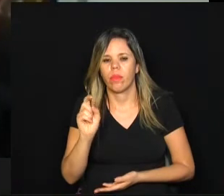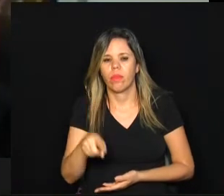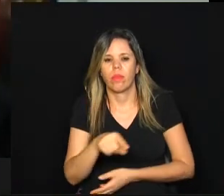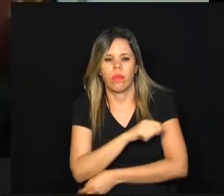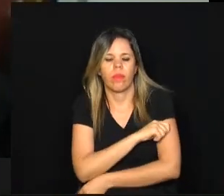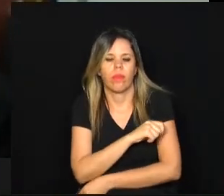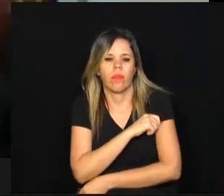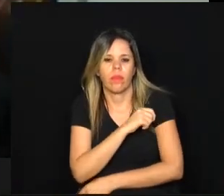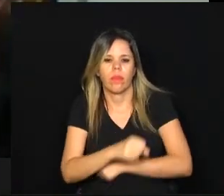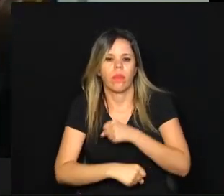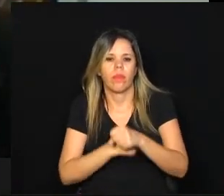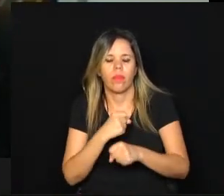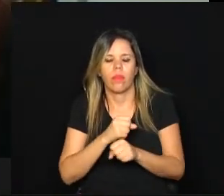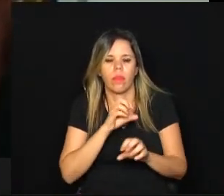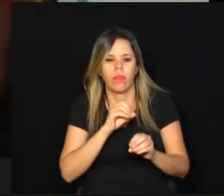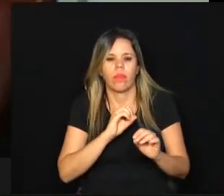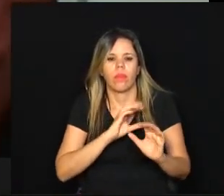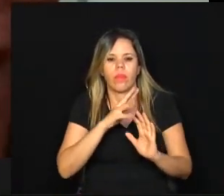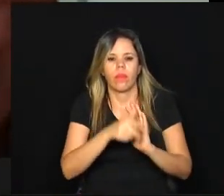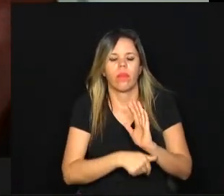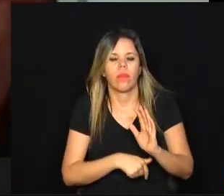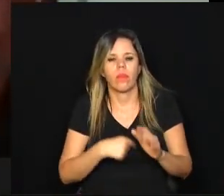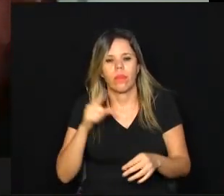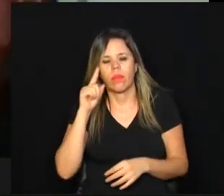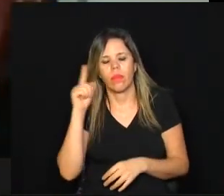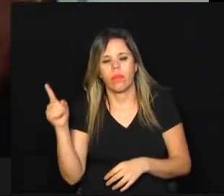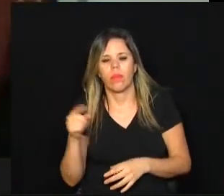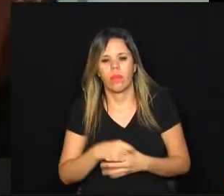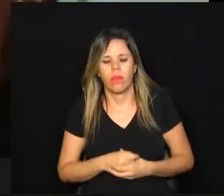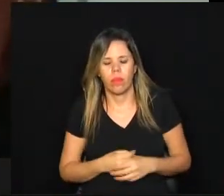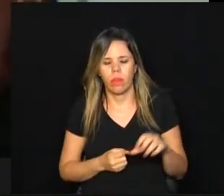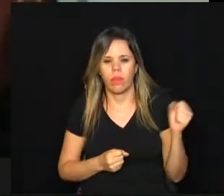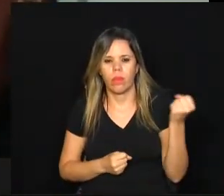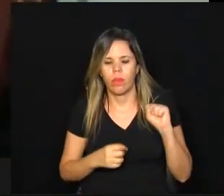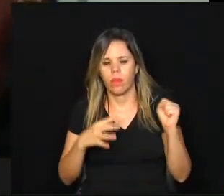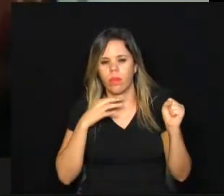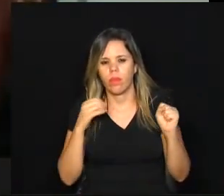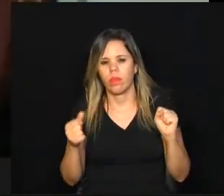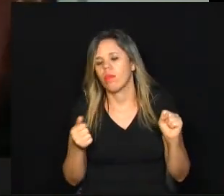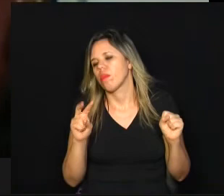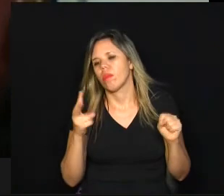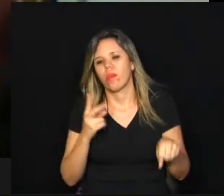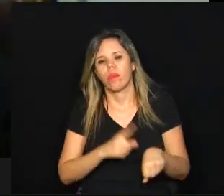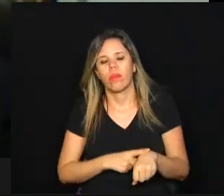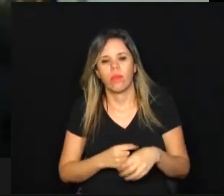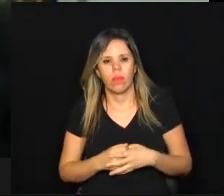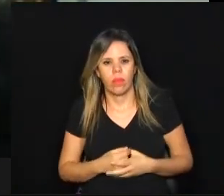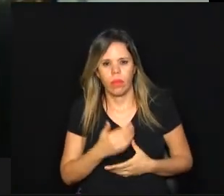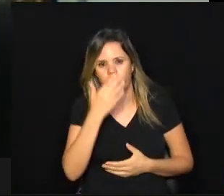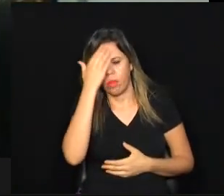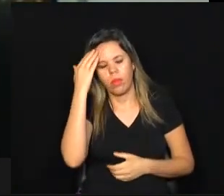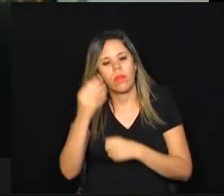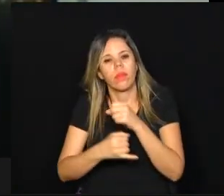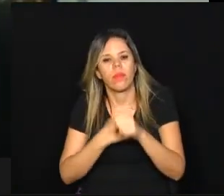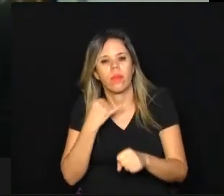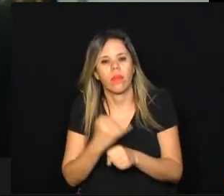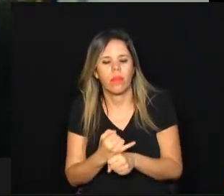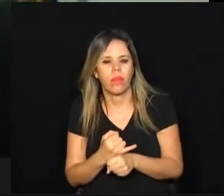ano de educação ambiental. Será no dia 8 de abril, às 14 horas, pelo nosso site